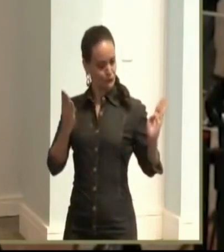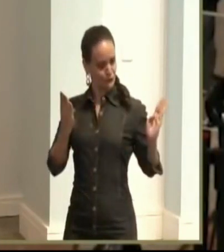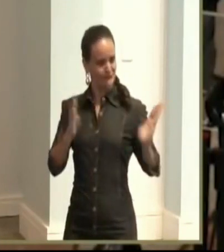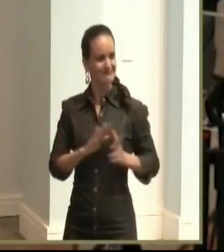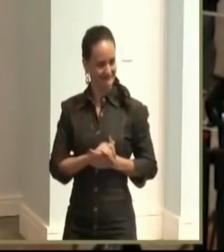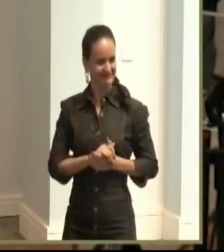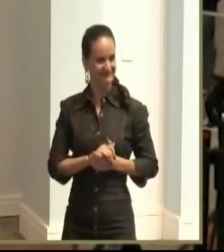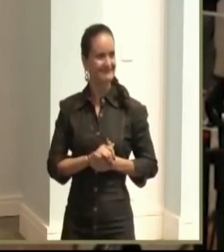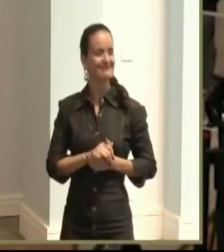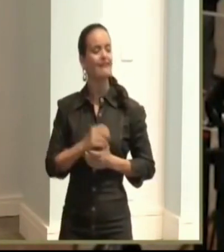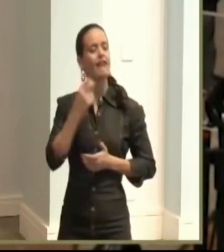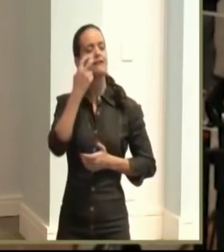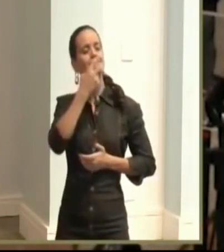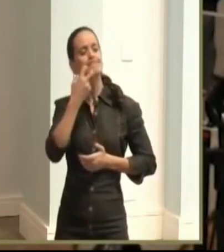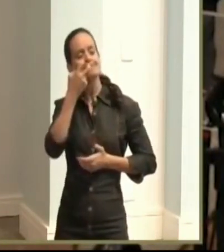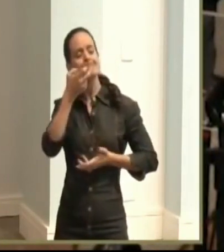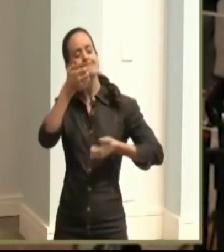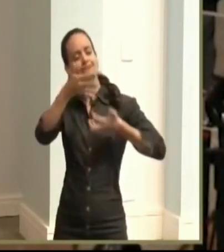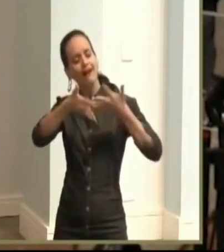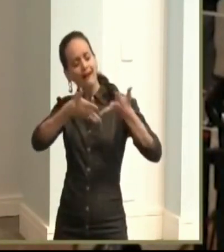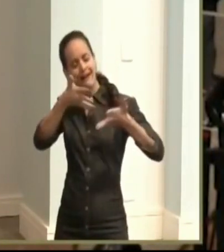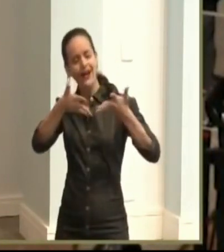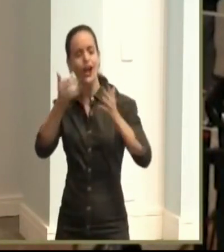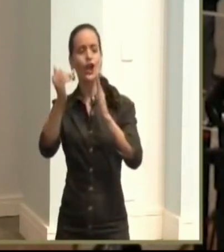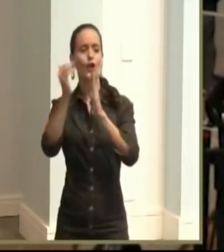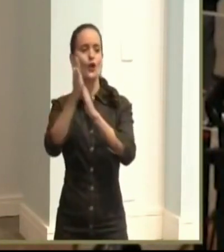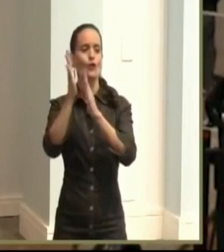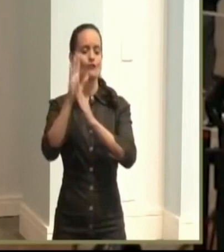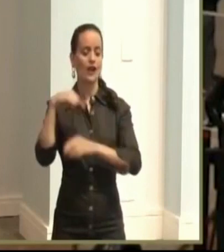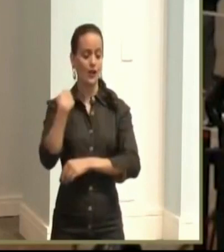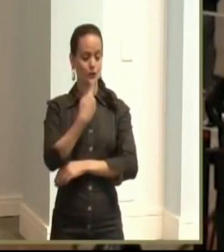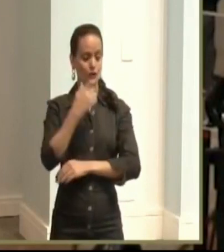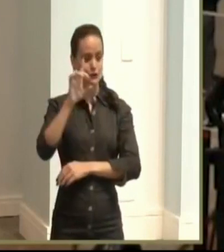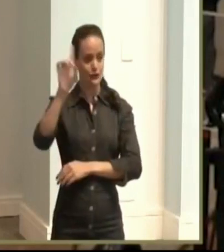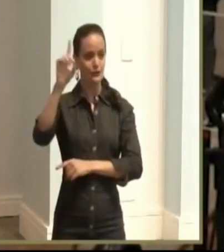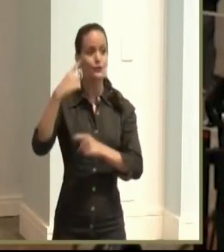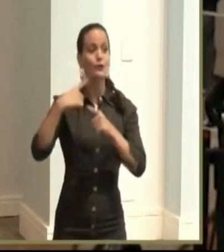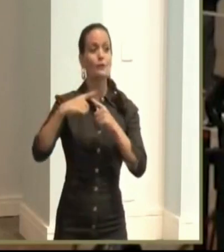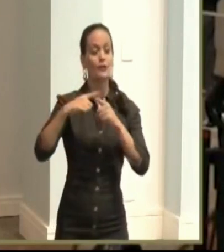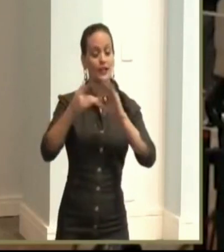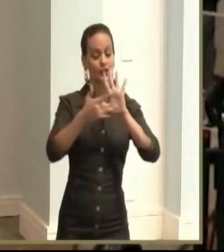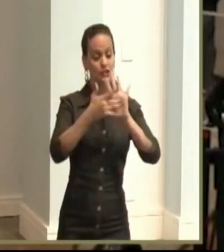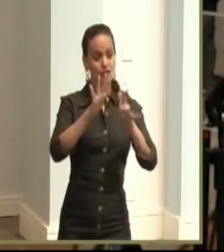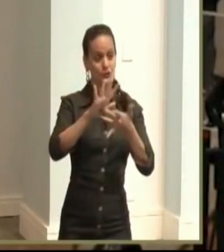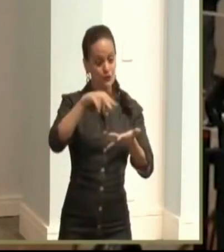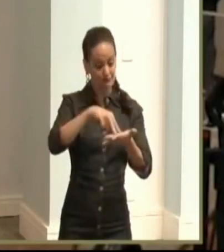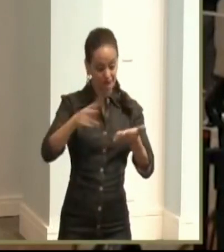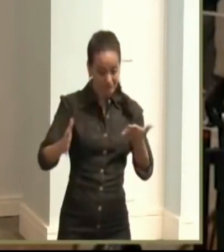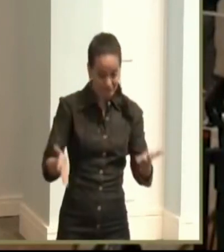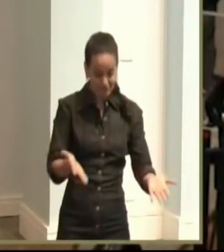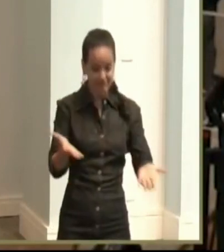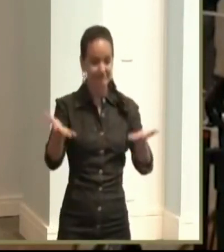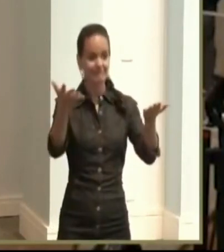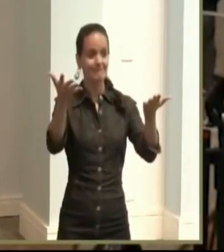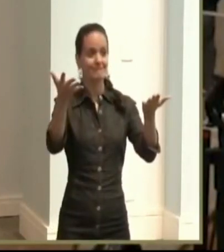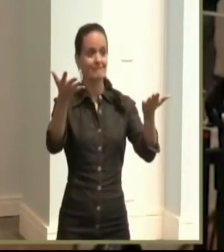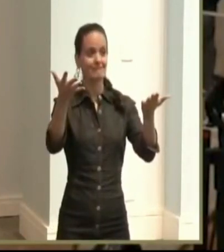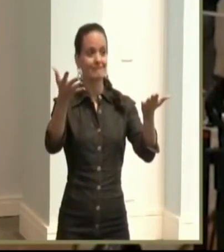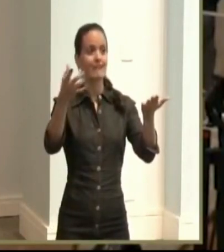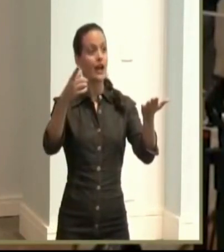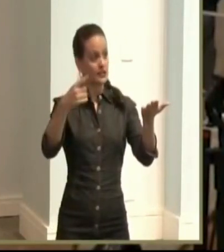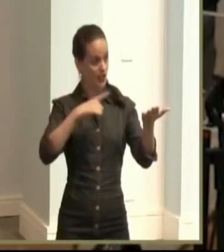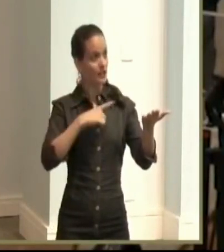lábios, louvar com muita alegria ao nosso Deus, porque Jesus ressurgiu e agora Ele está aqui